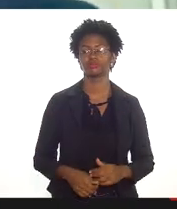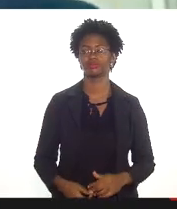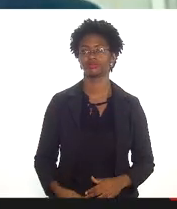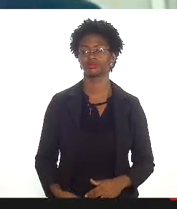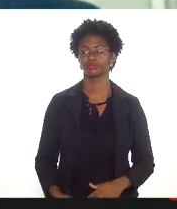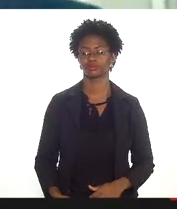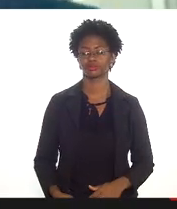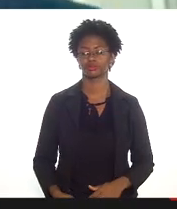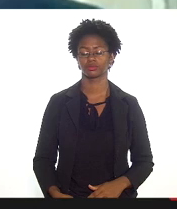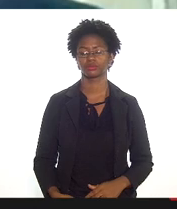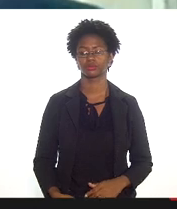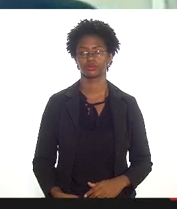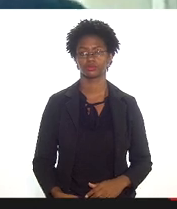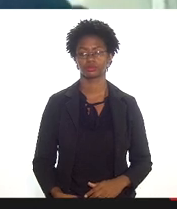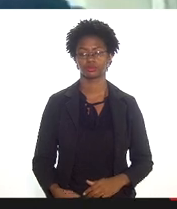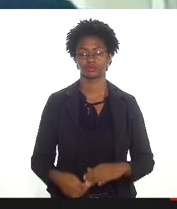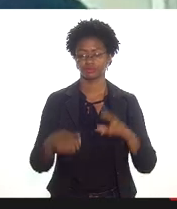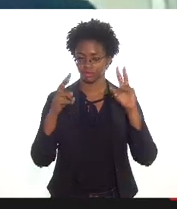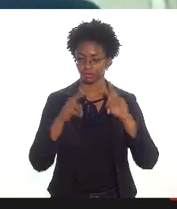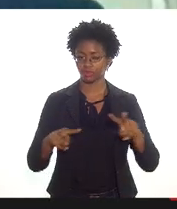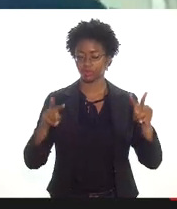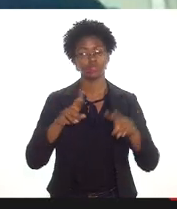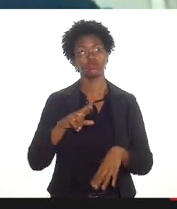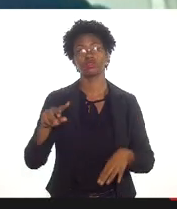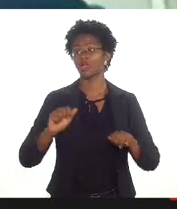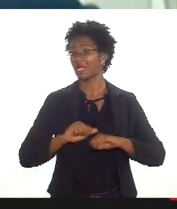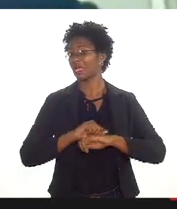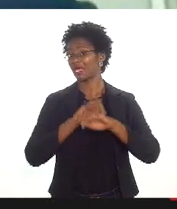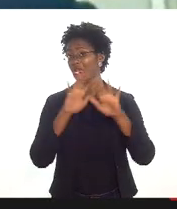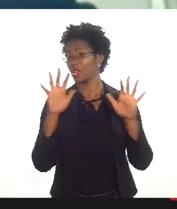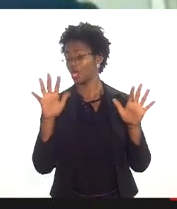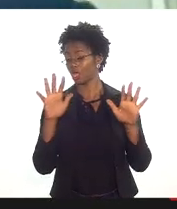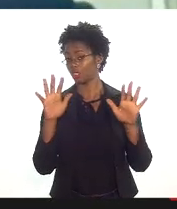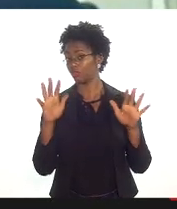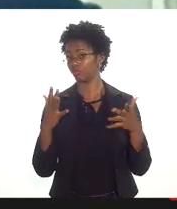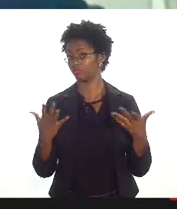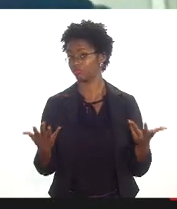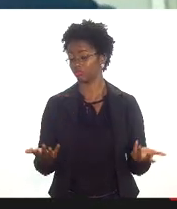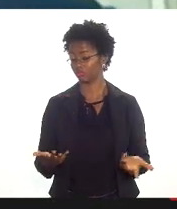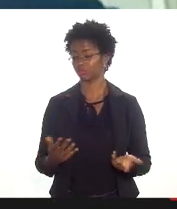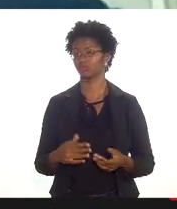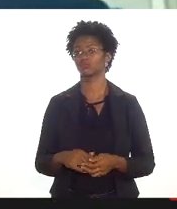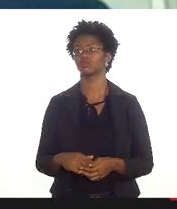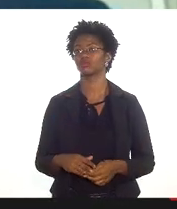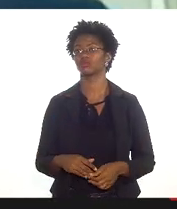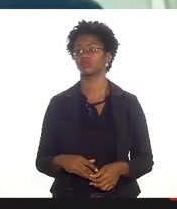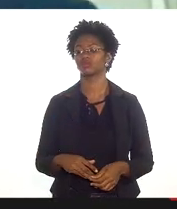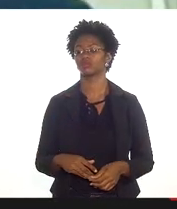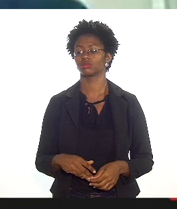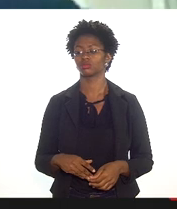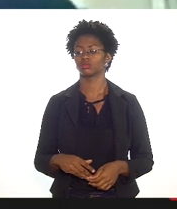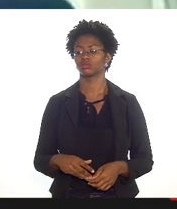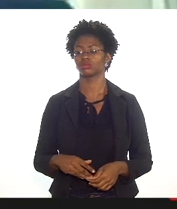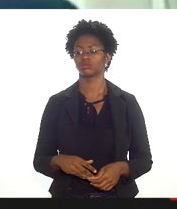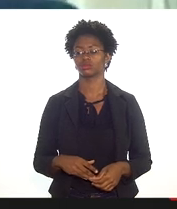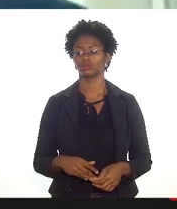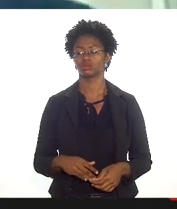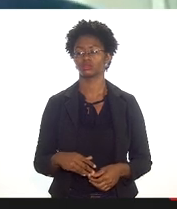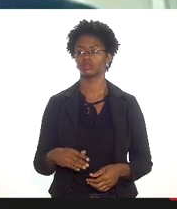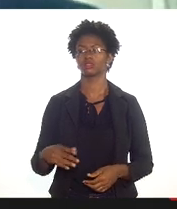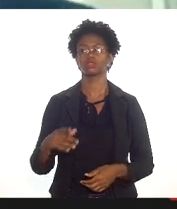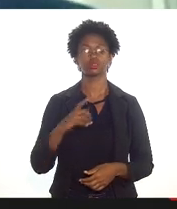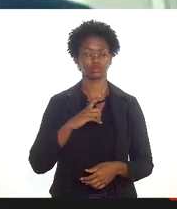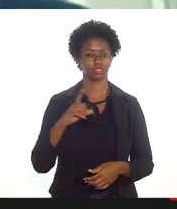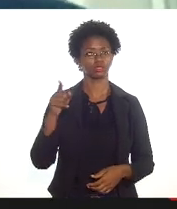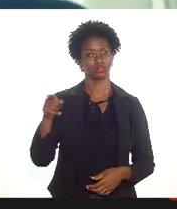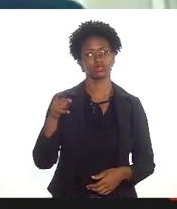O panorama não é claro, os, a transparência inexiste